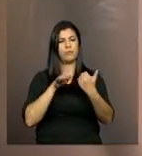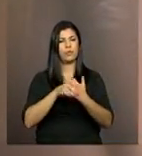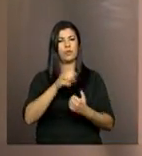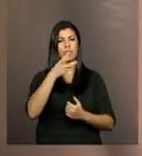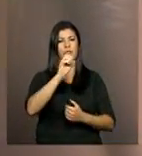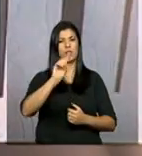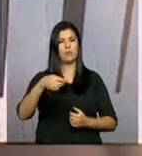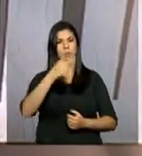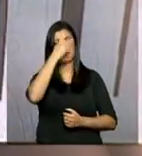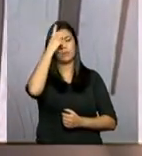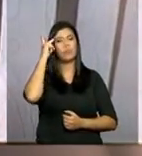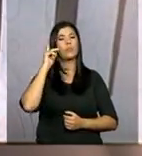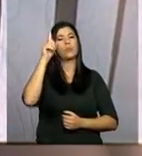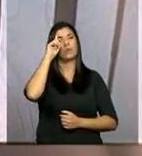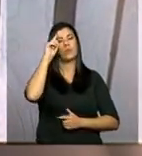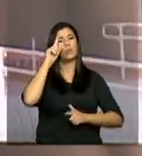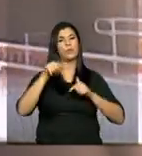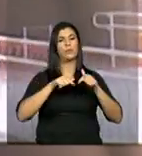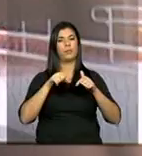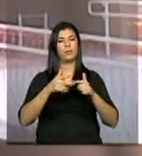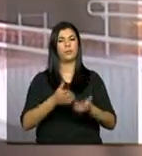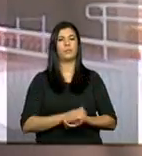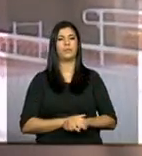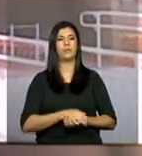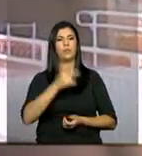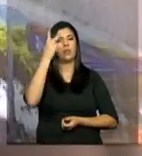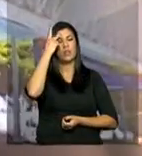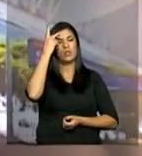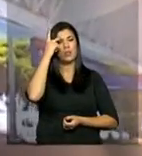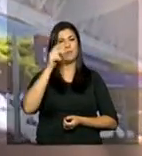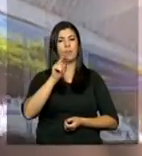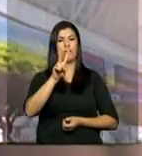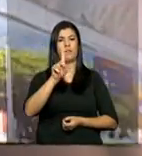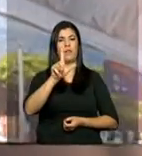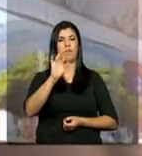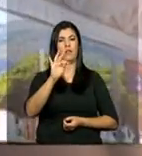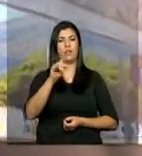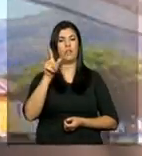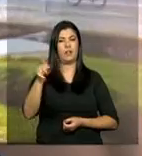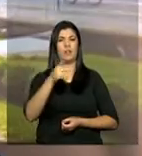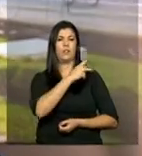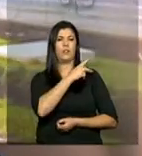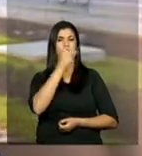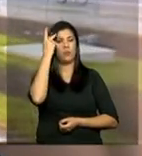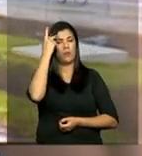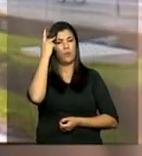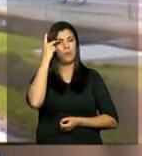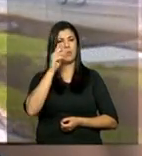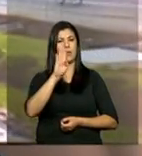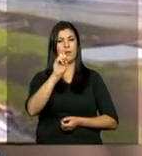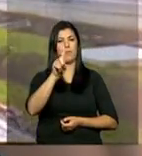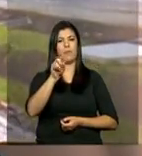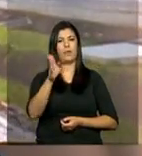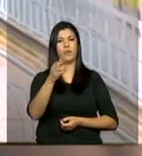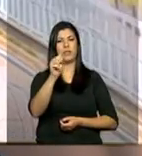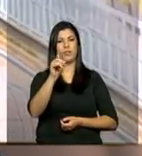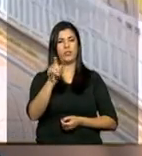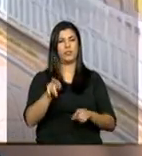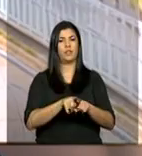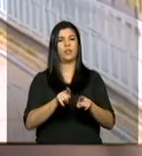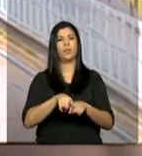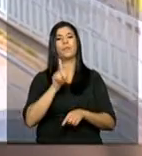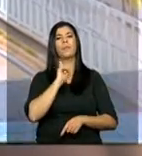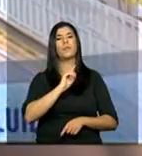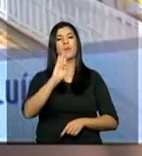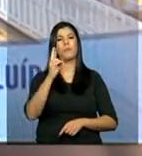mil passageiros por dia. Em São Paulo, o VLT da Baixada Santista está em obra acelerada. E em Belo